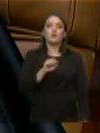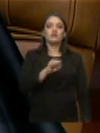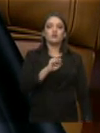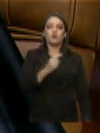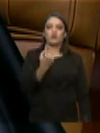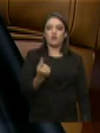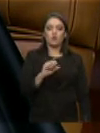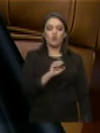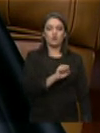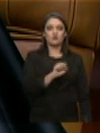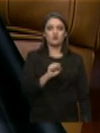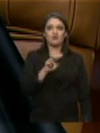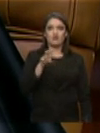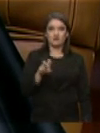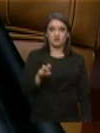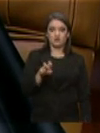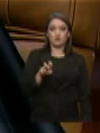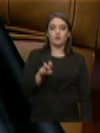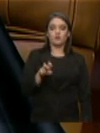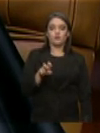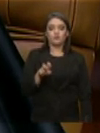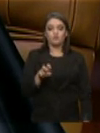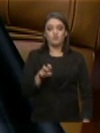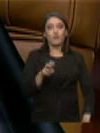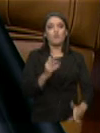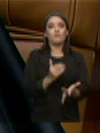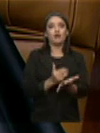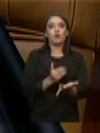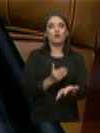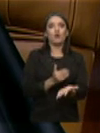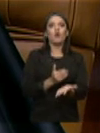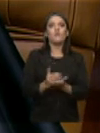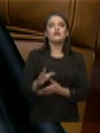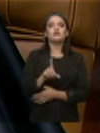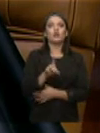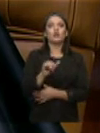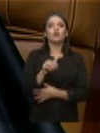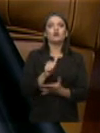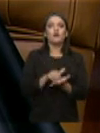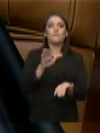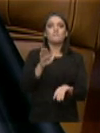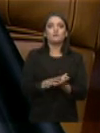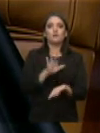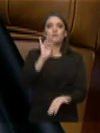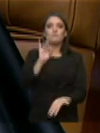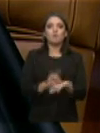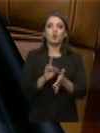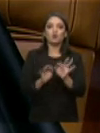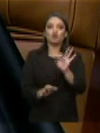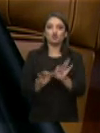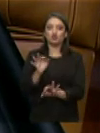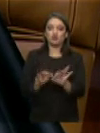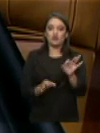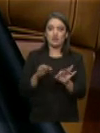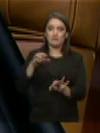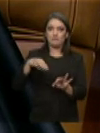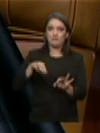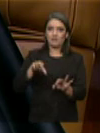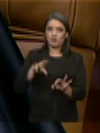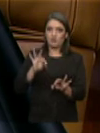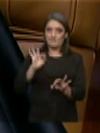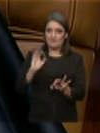e 885 a partir da data da publicação da ata de julgamento de mérito, já que não adota a tese